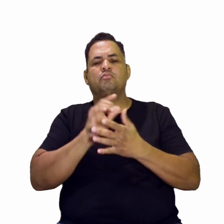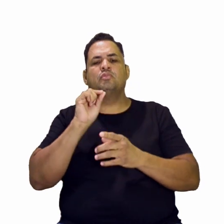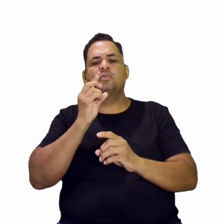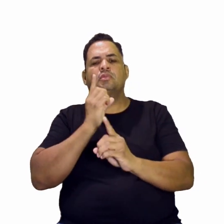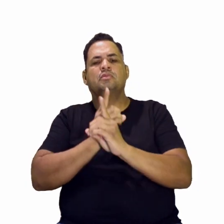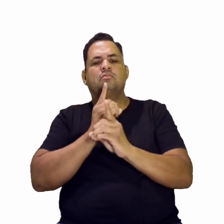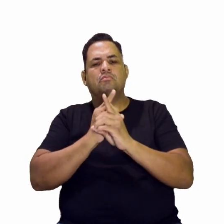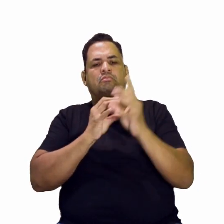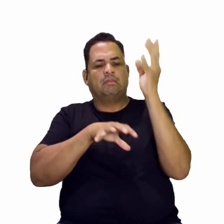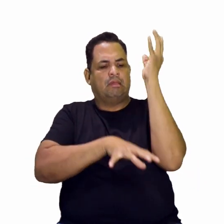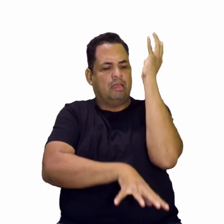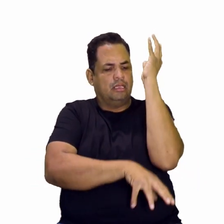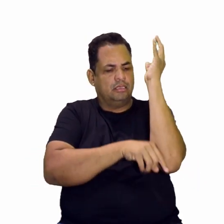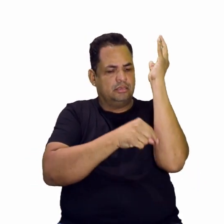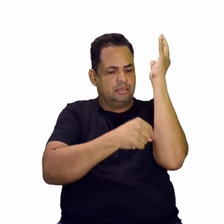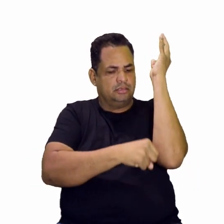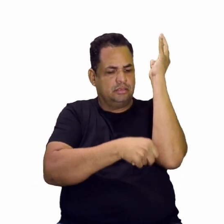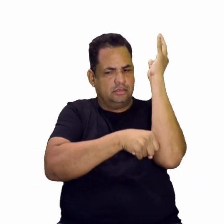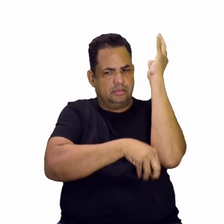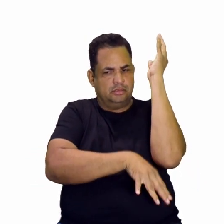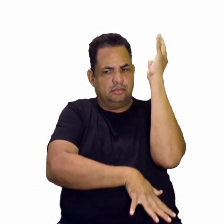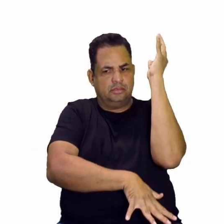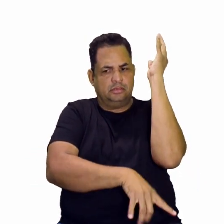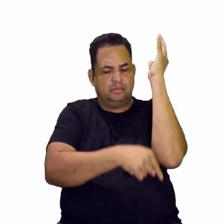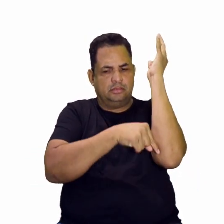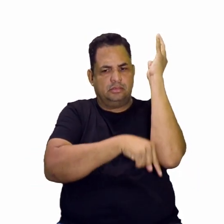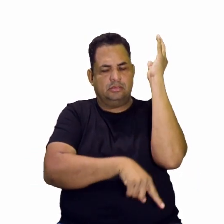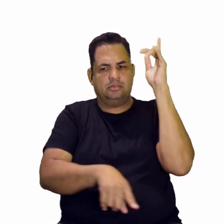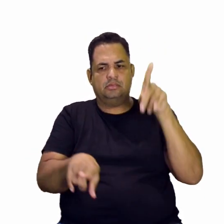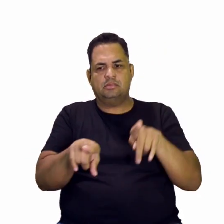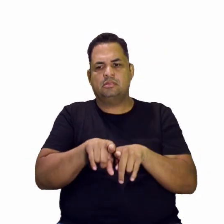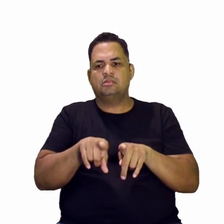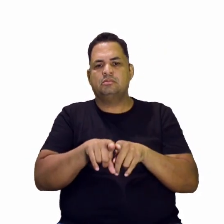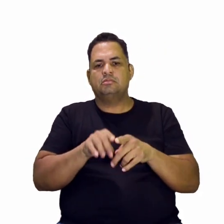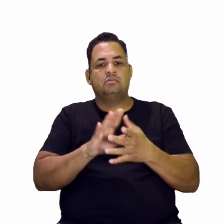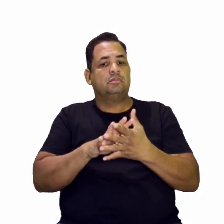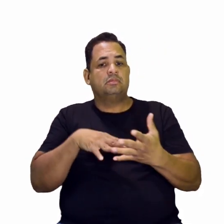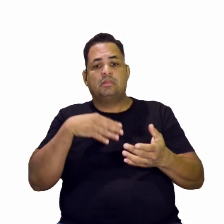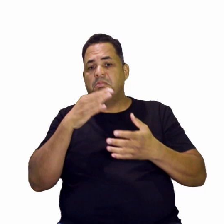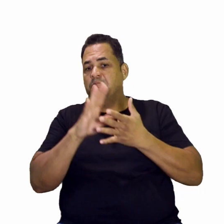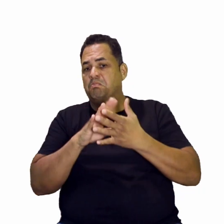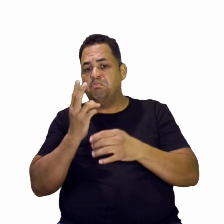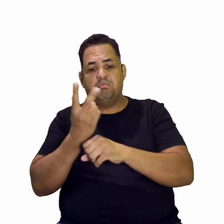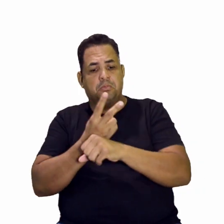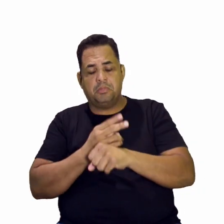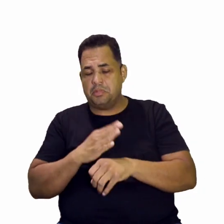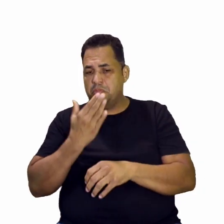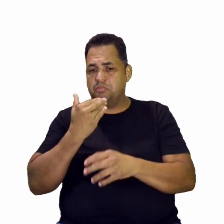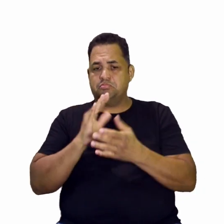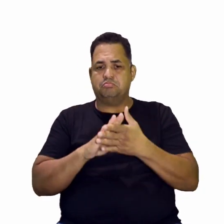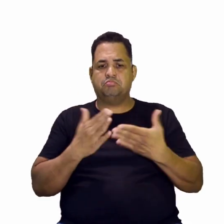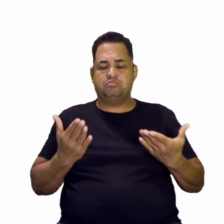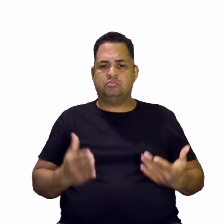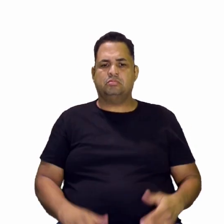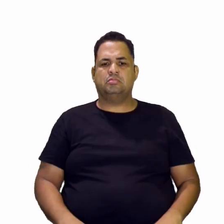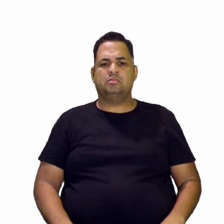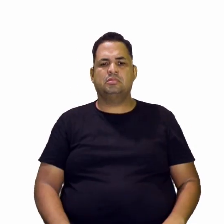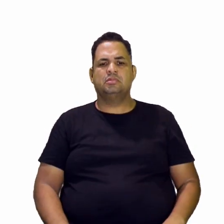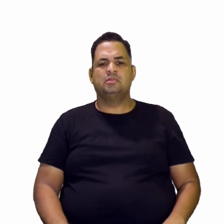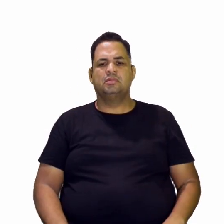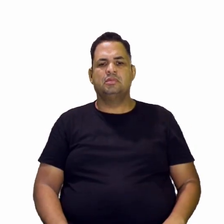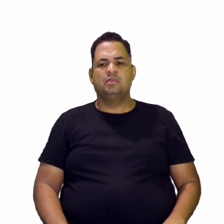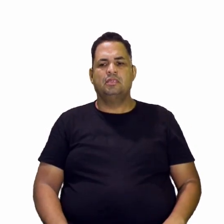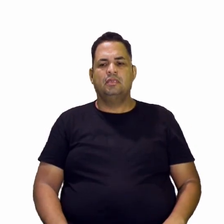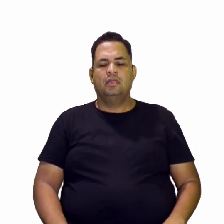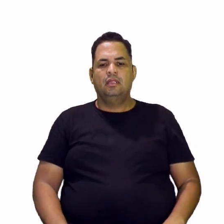encontrarem. Raízes também, gente, tá? O animal fica realmente desesperado de fome e ele vai procurar o que se alimentar,